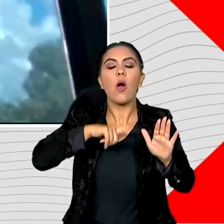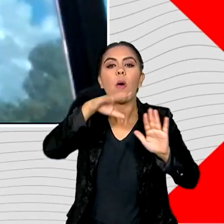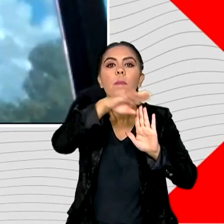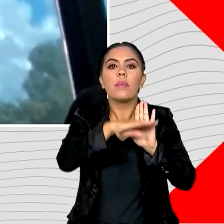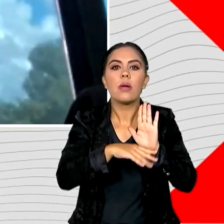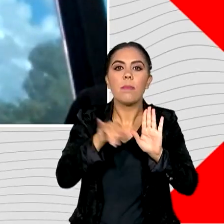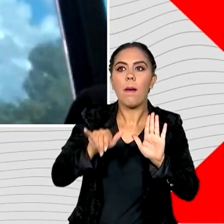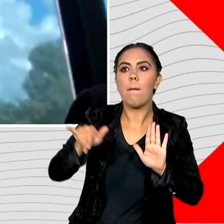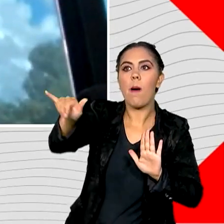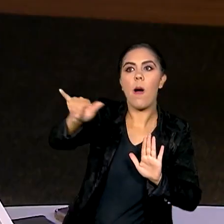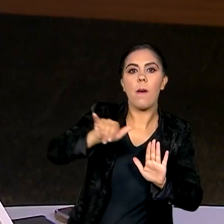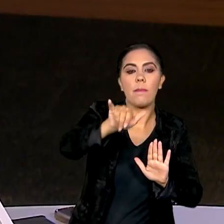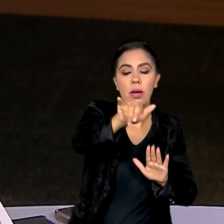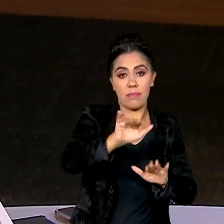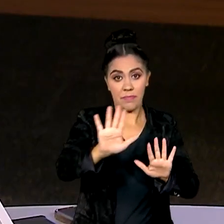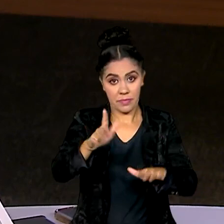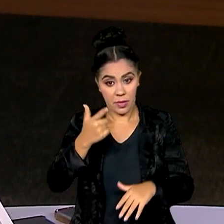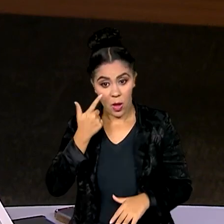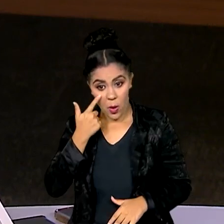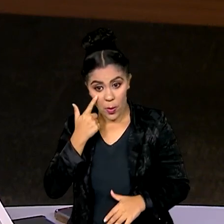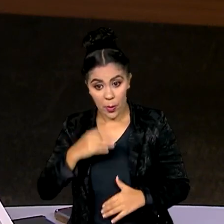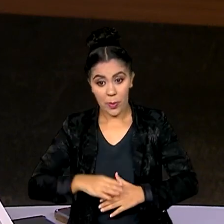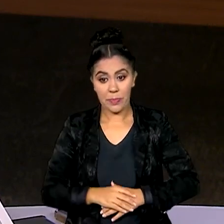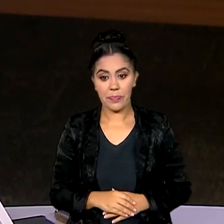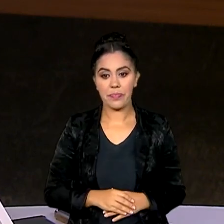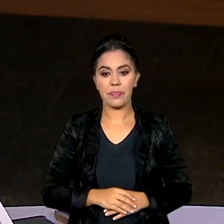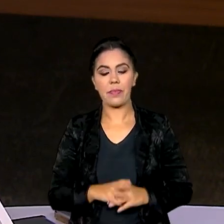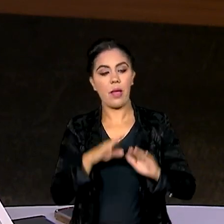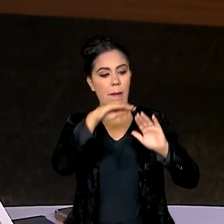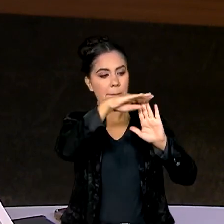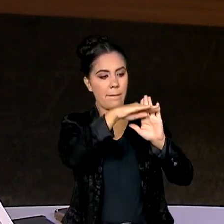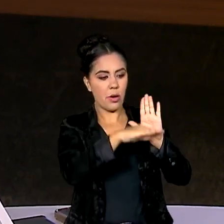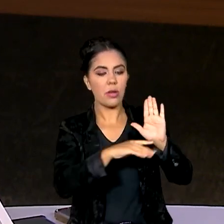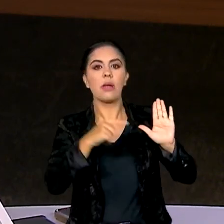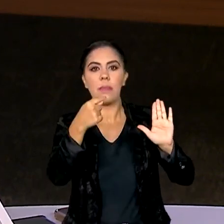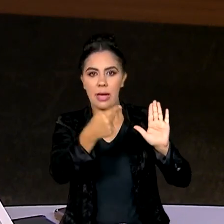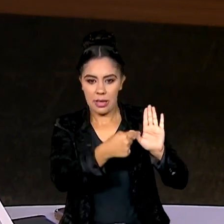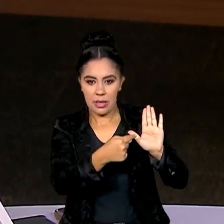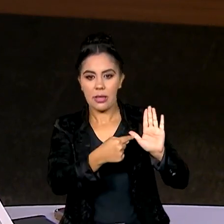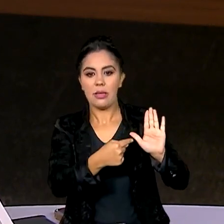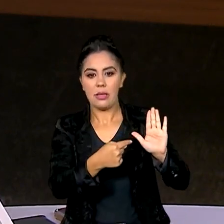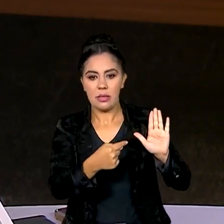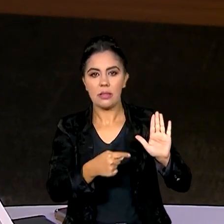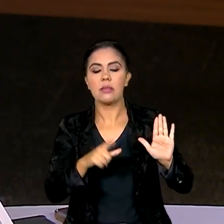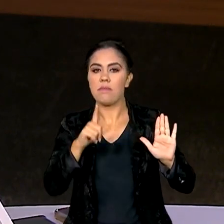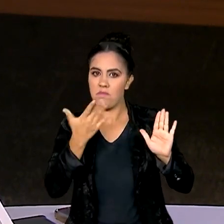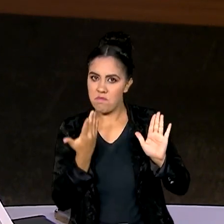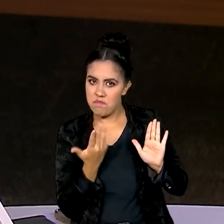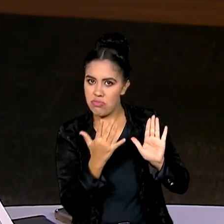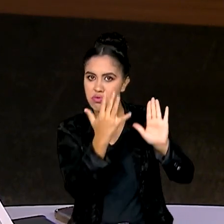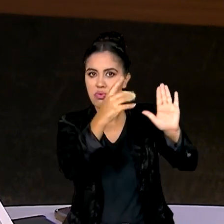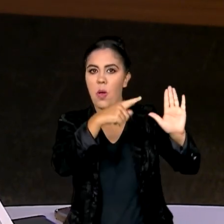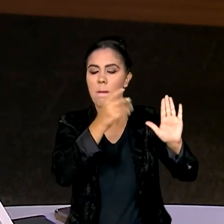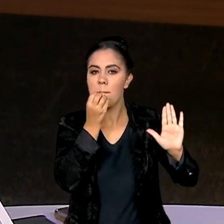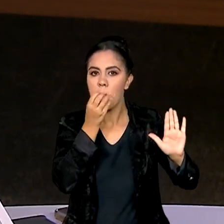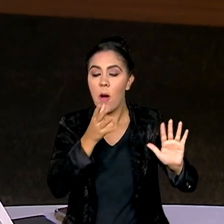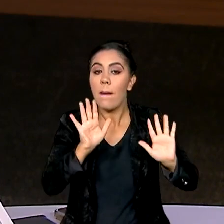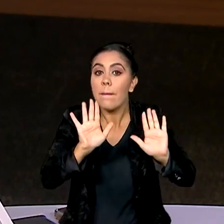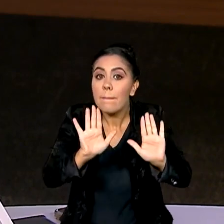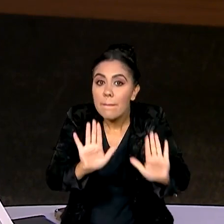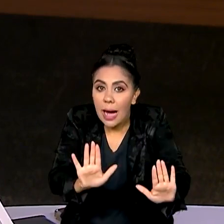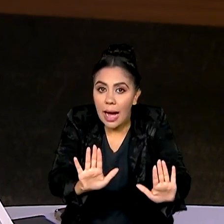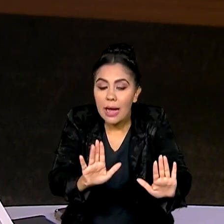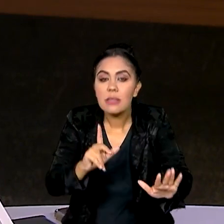ministro? Olha, deixa eu só... O programa ele é válido, merece nosso aplauso, mas ele tem